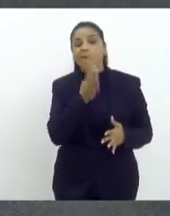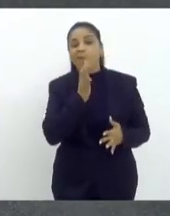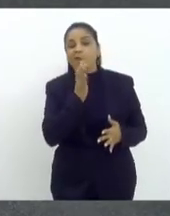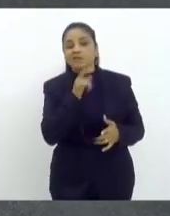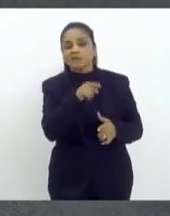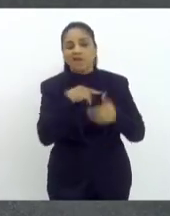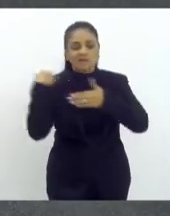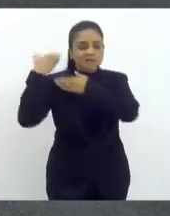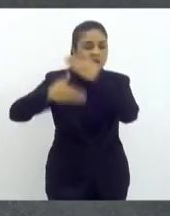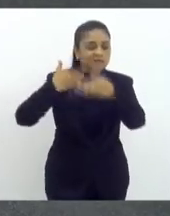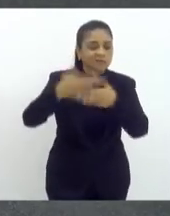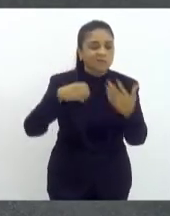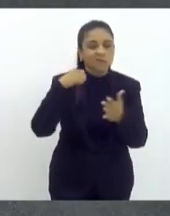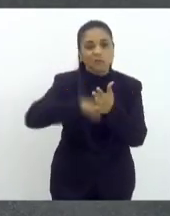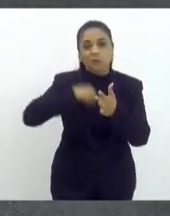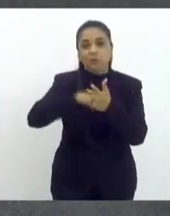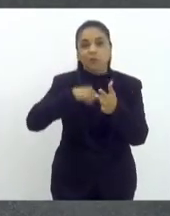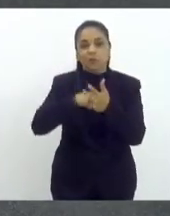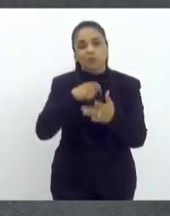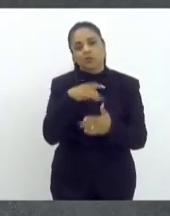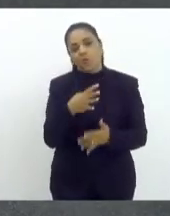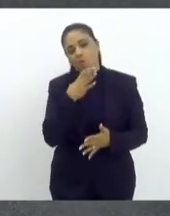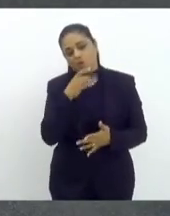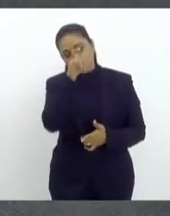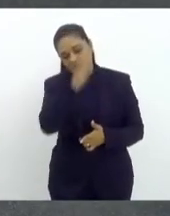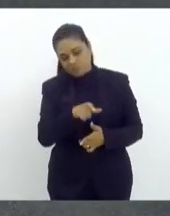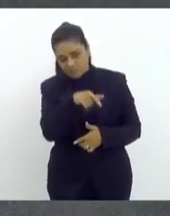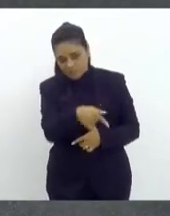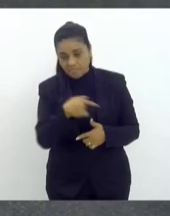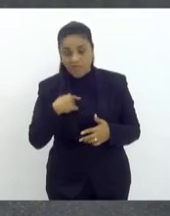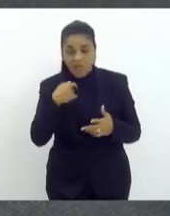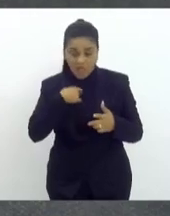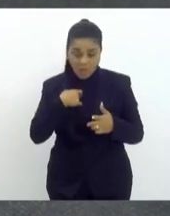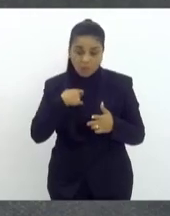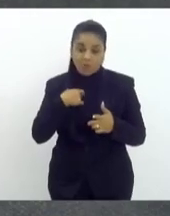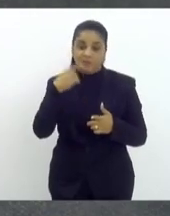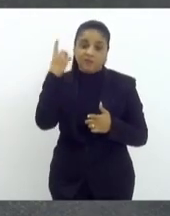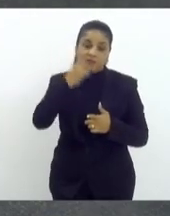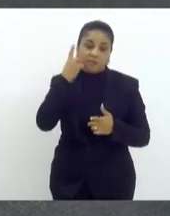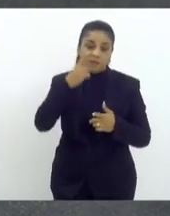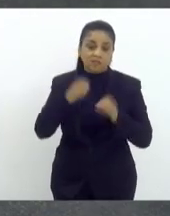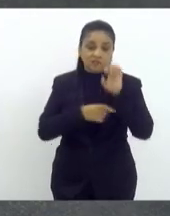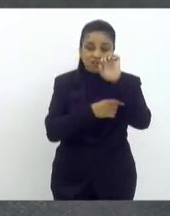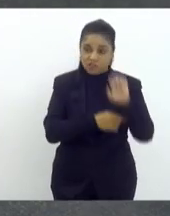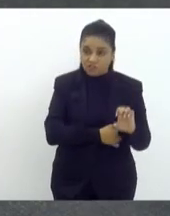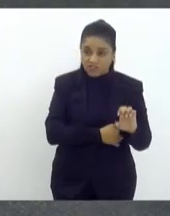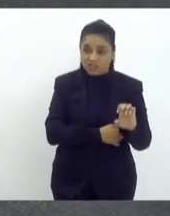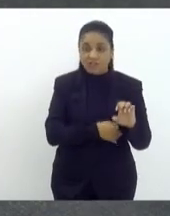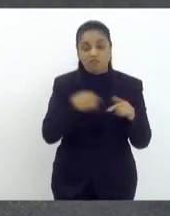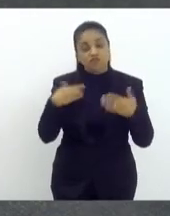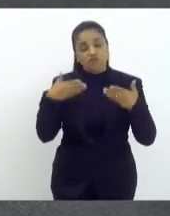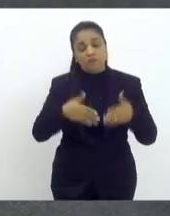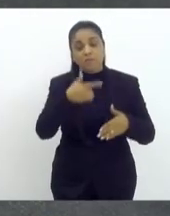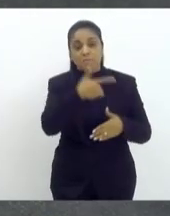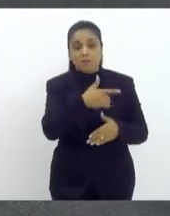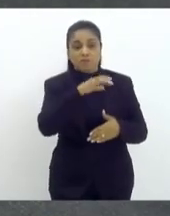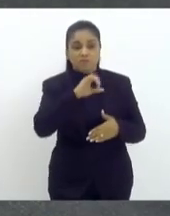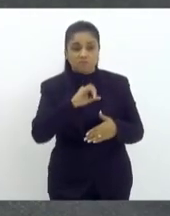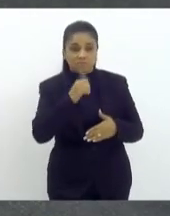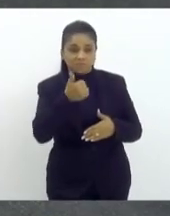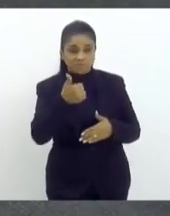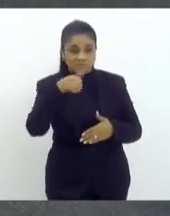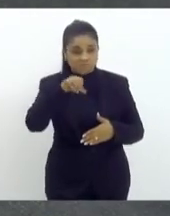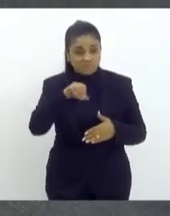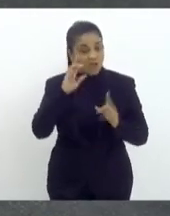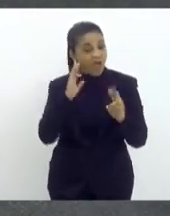a trajetória de luta eu uma deputada de esquerda cheguei aqui em 2019 e uma das minhas